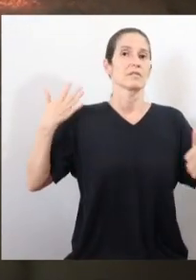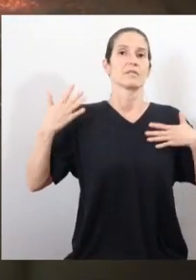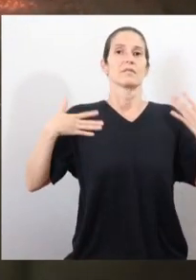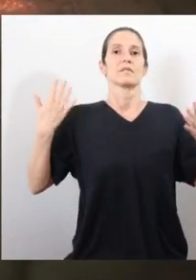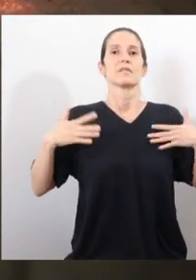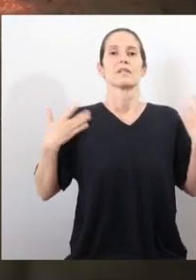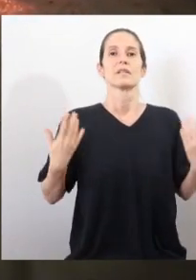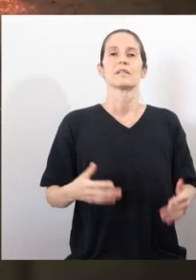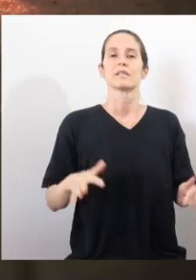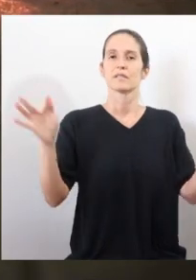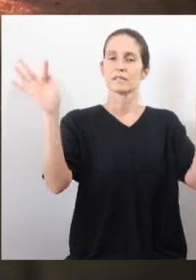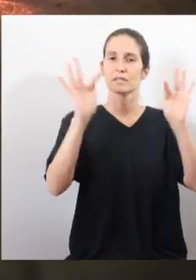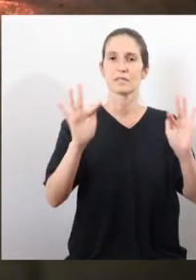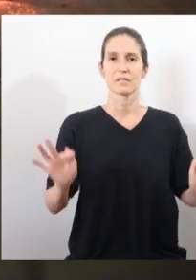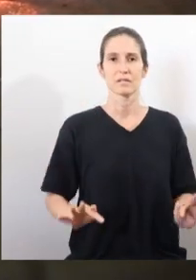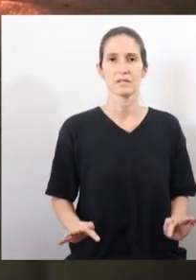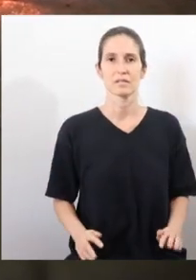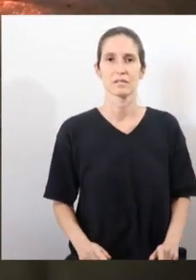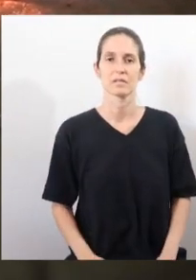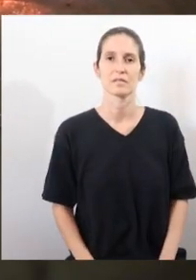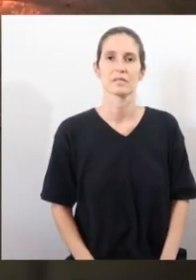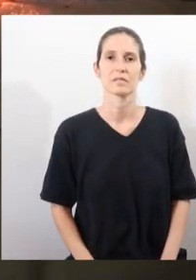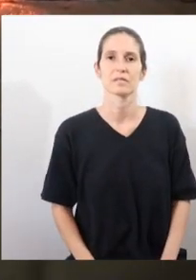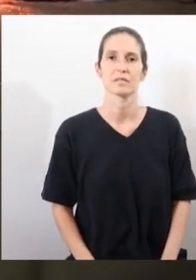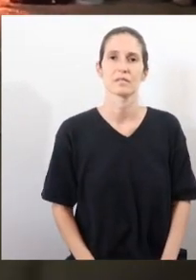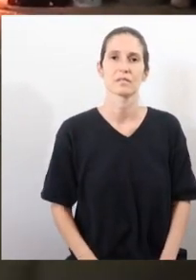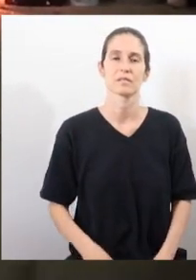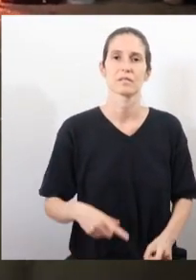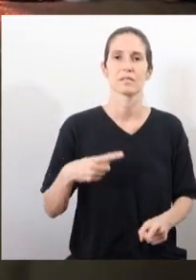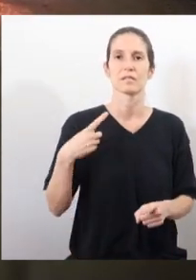feliz. Porque vai